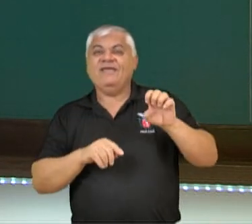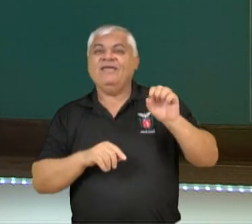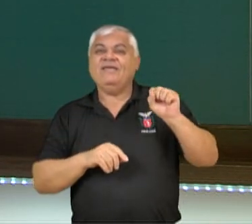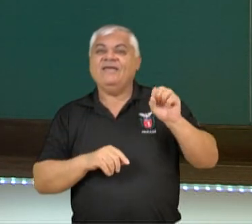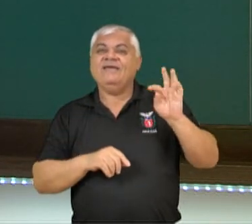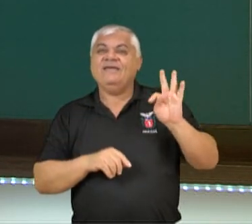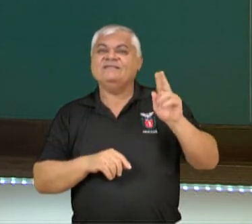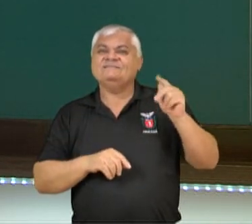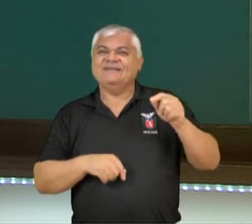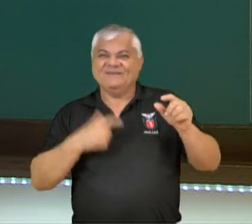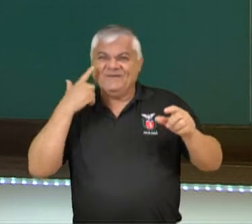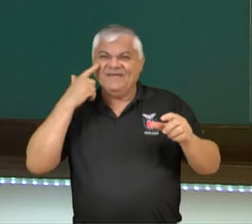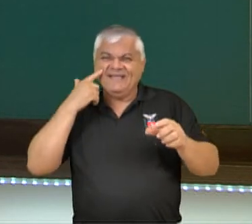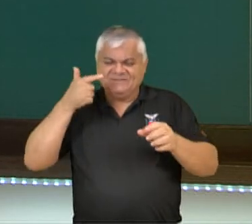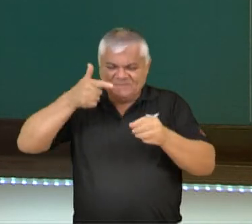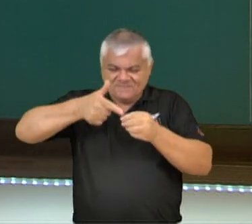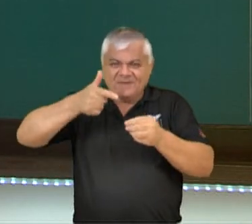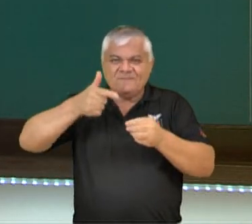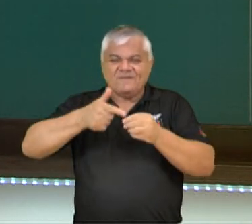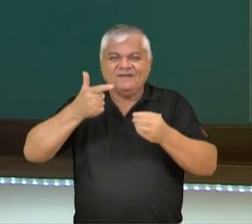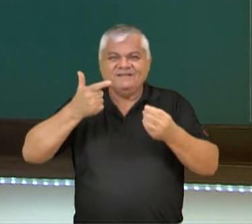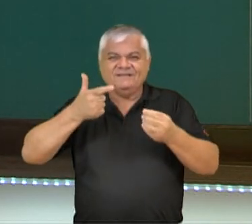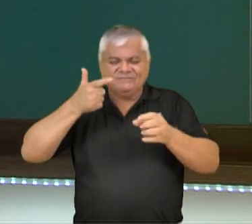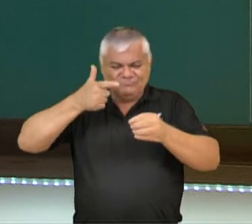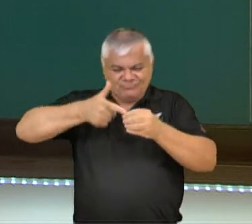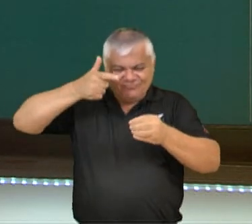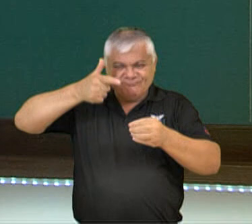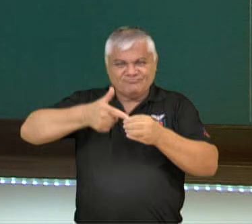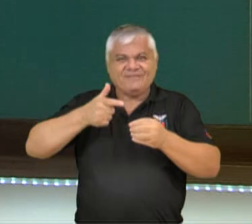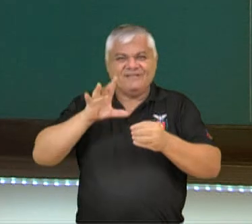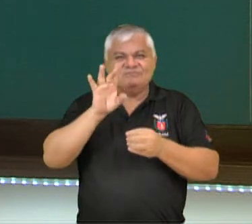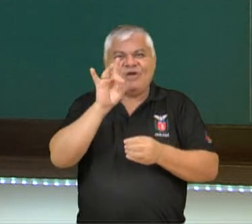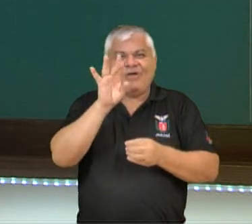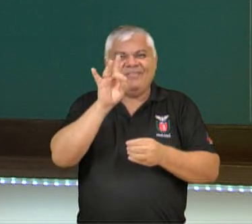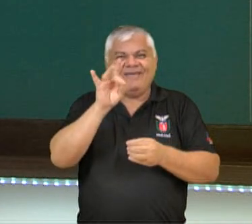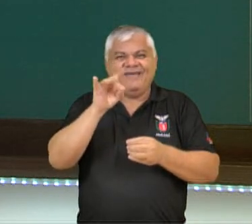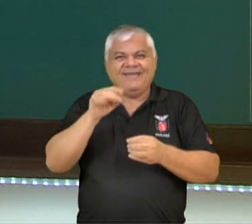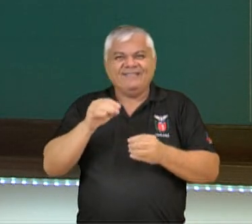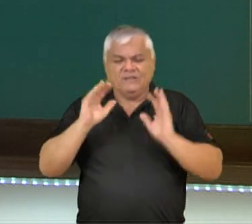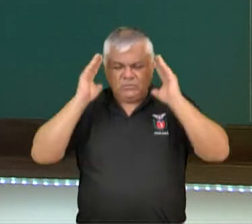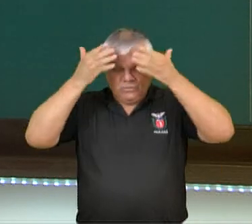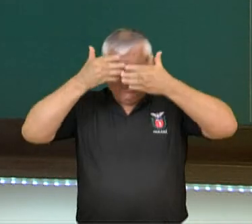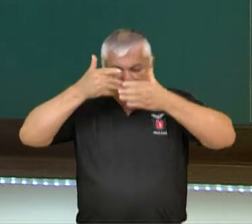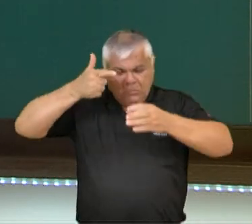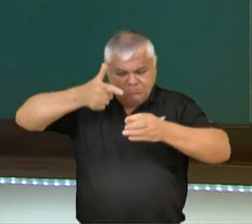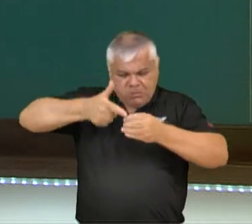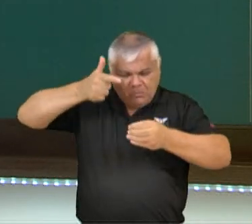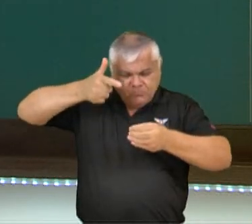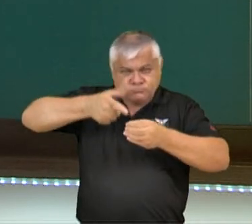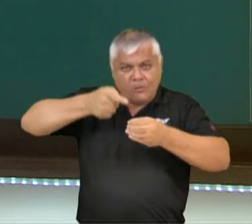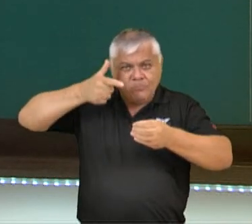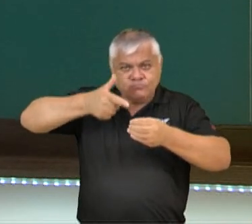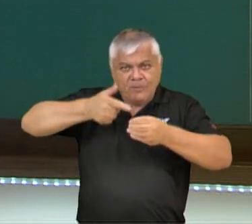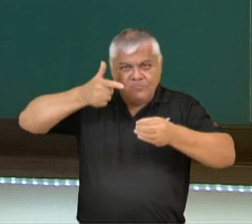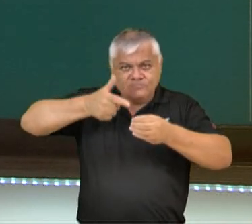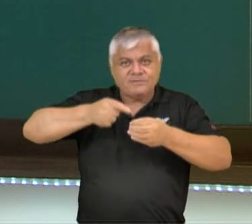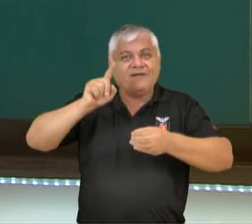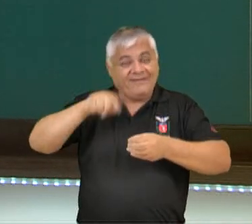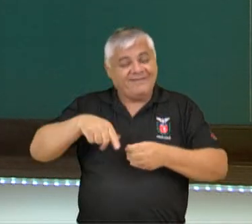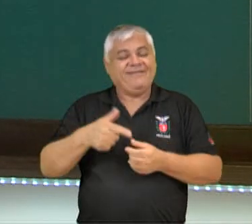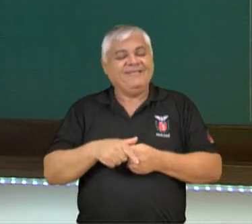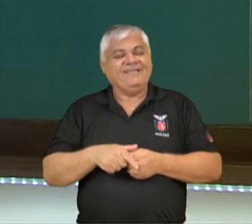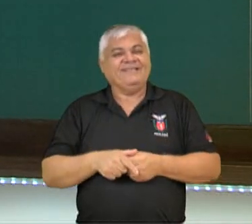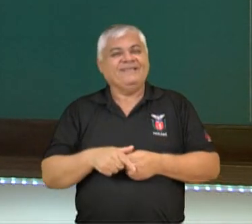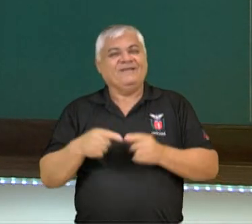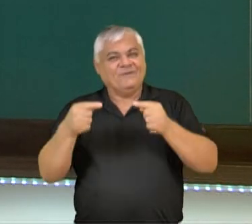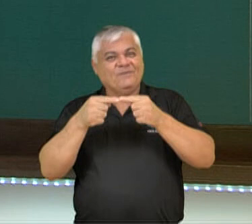soldas eletrônicas, que o professor Roberto, por exemplo, tem aquela caneta que esquenta para dar aquela solda eletrônica ali no chip, no aparelhinho